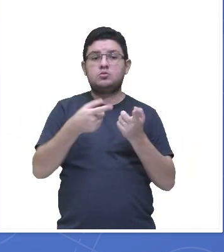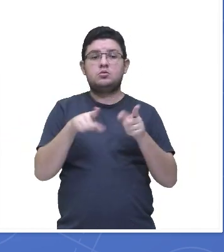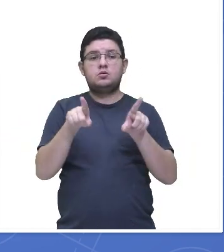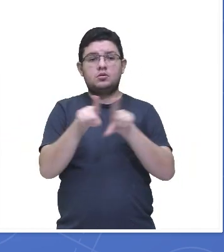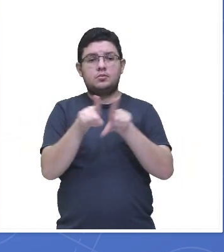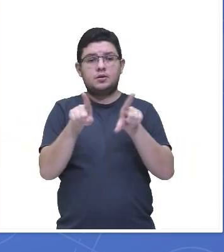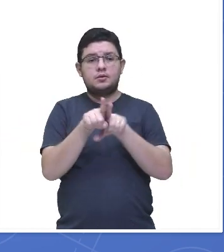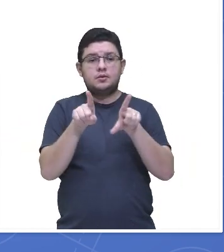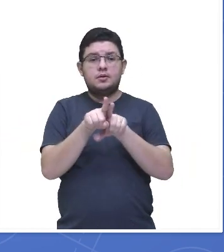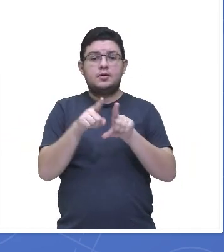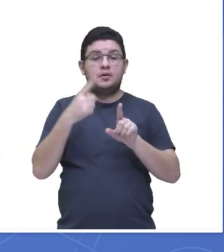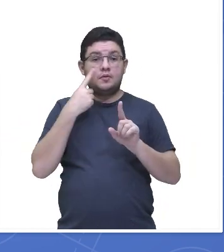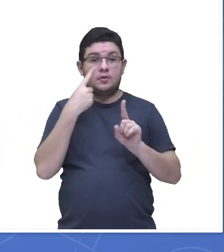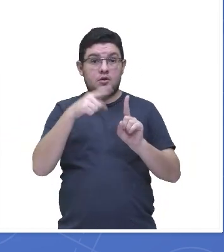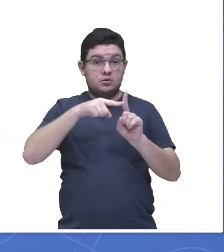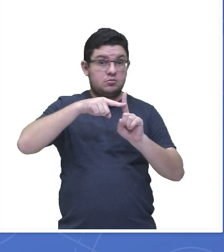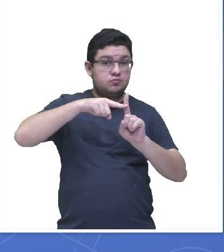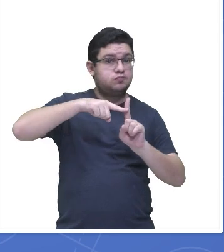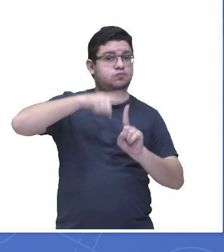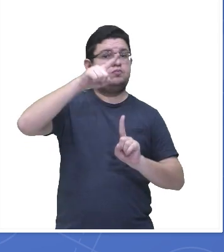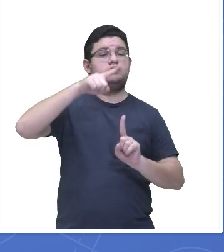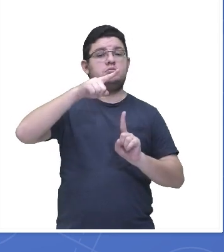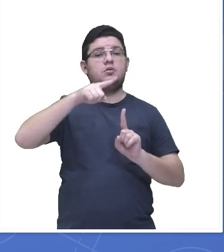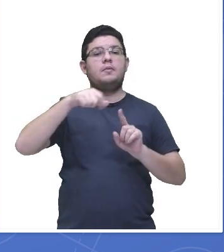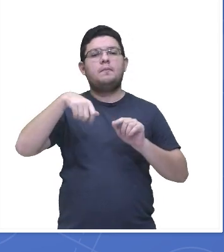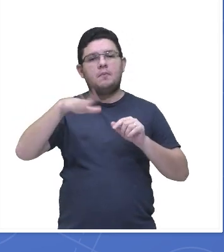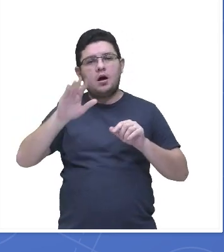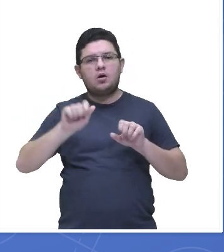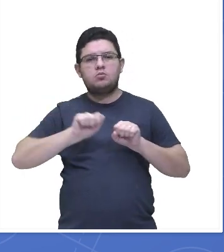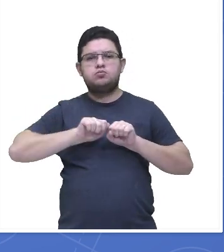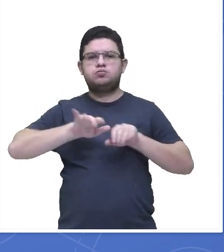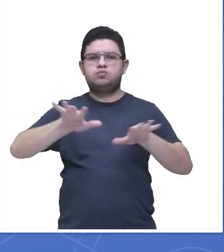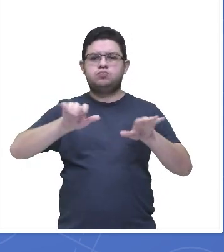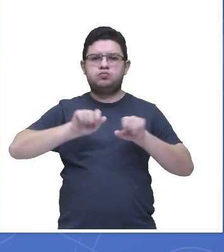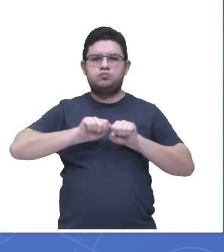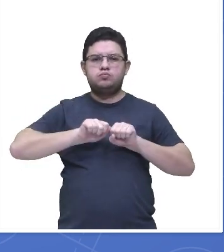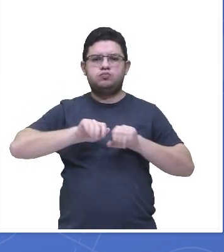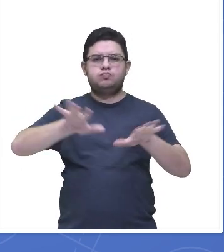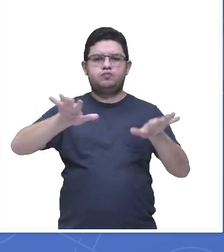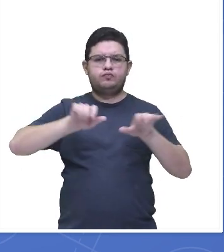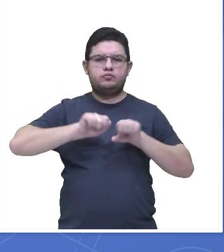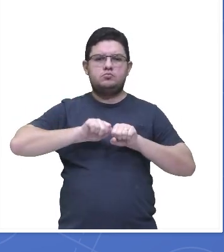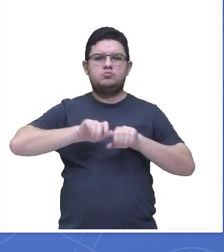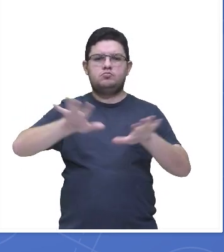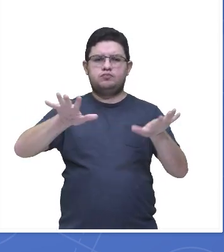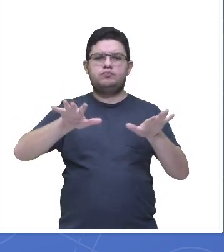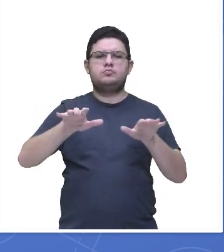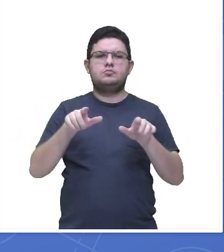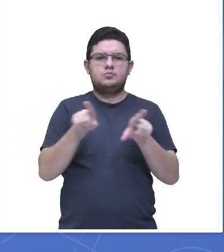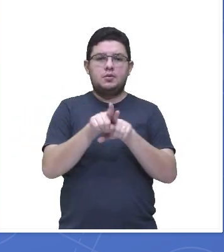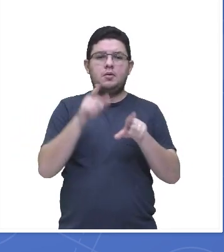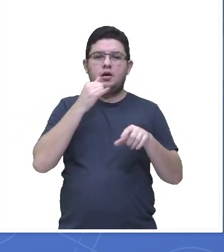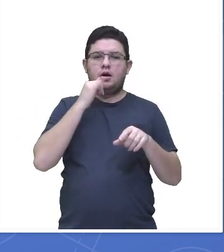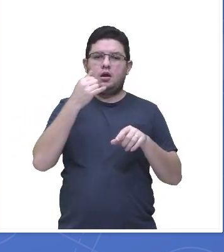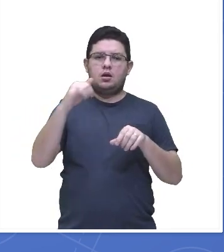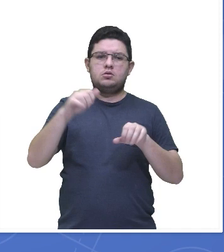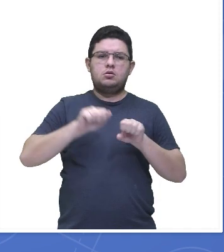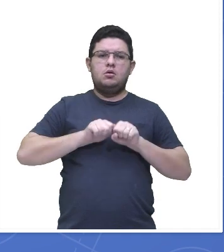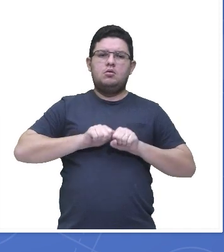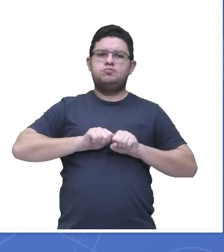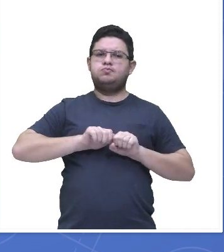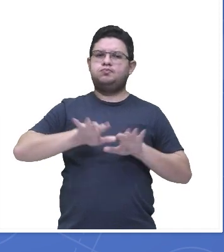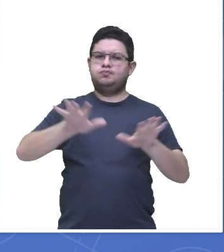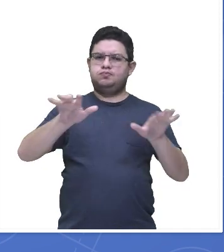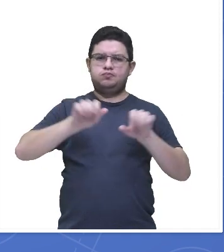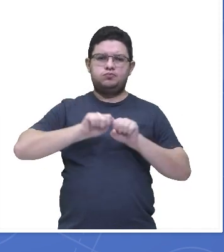verificando-se que quanto maior a temperatura, maior a frequência, e aí maior também a quantidade de energia. É aquilo que eu falei,